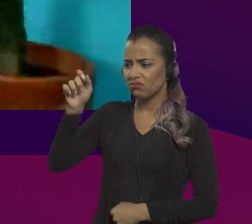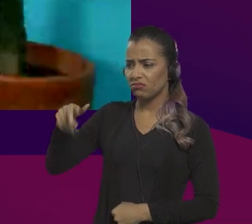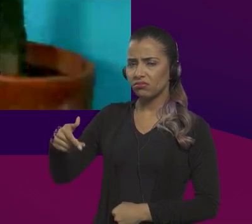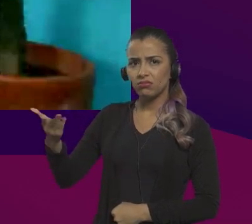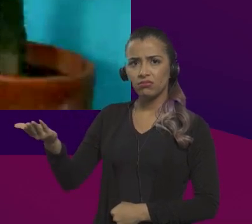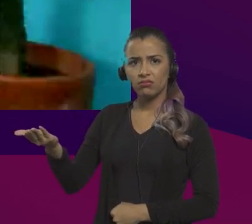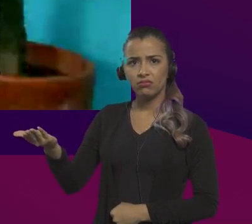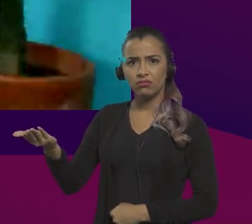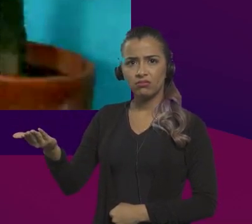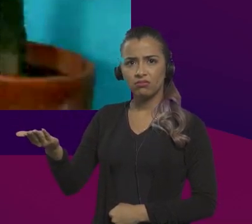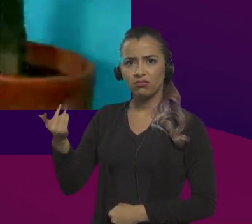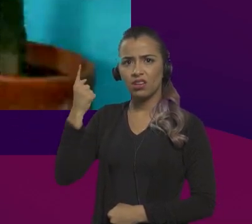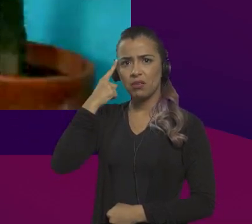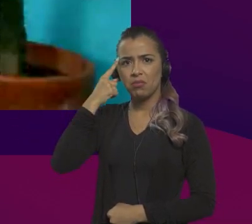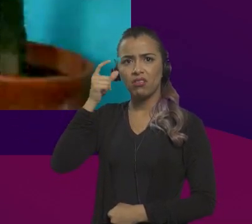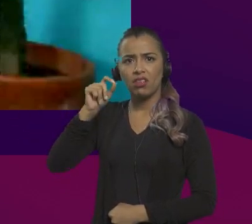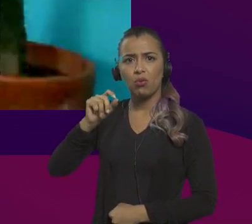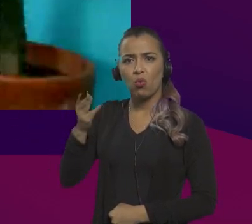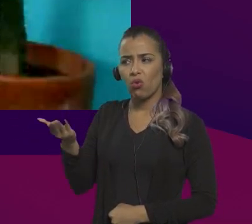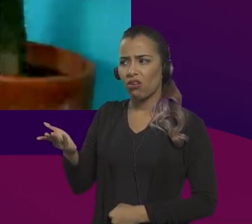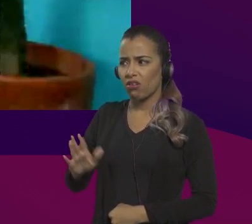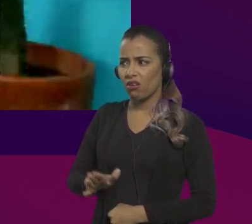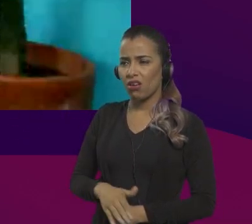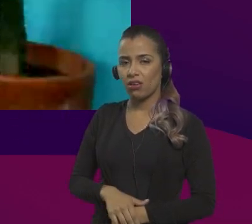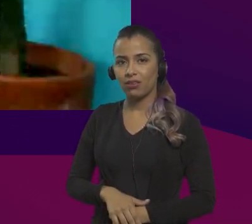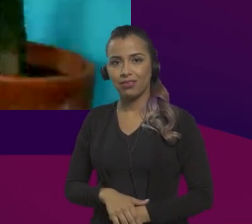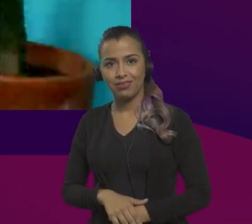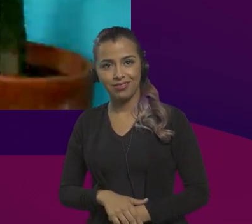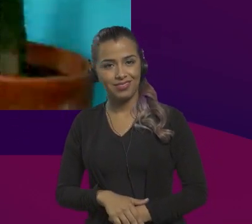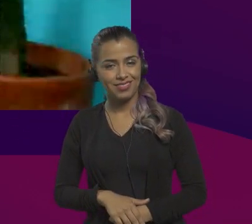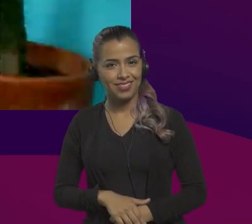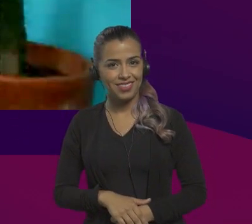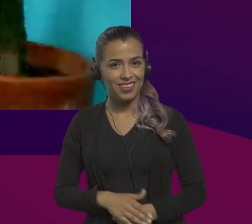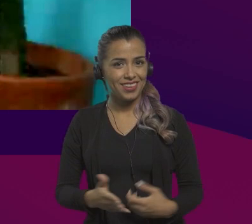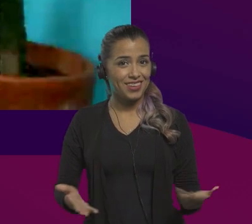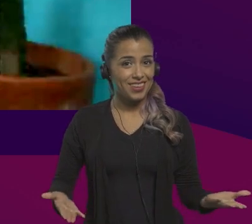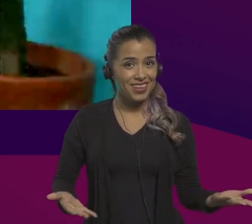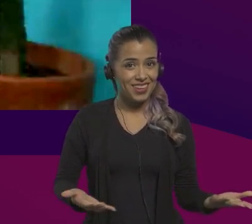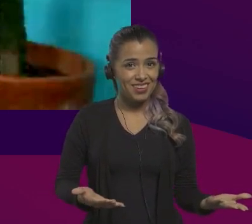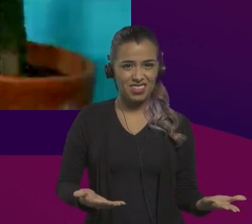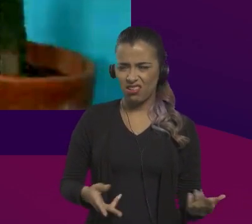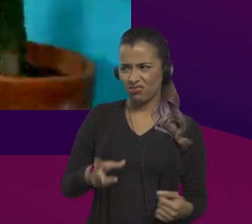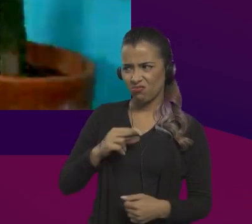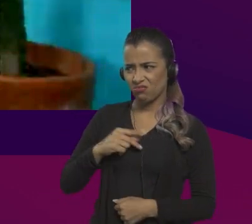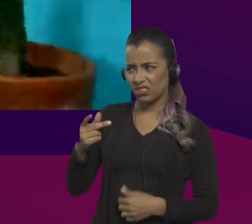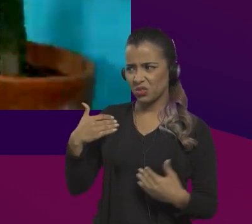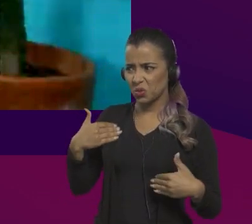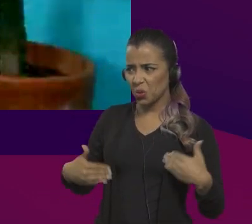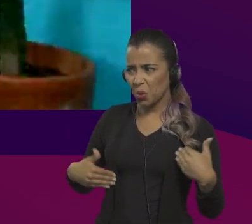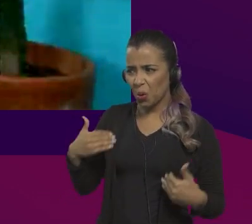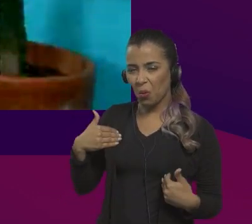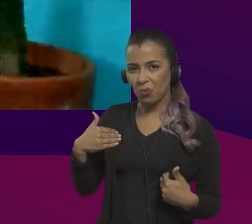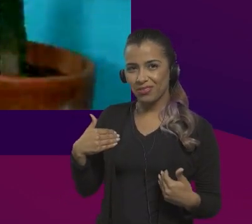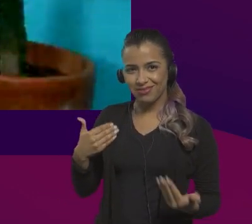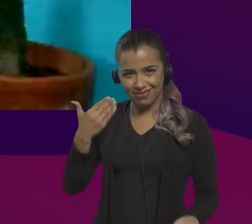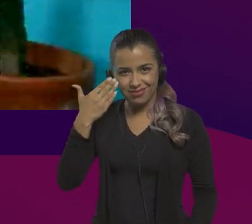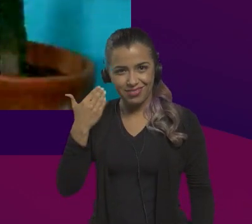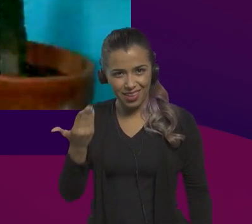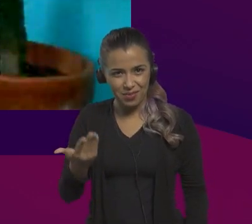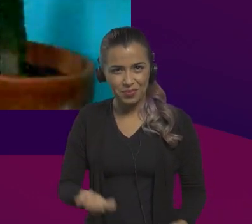são? Quem elas acham que elas são? Querida, com esse corpo. Eu, hein? As pessoas, elas